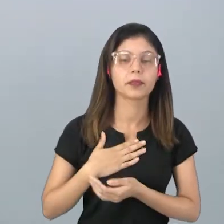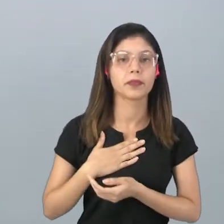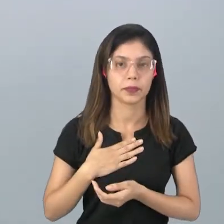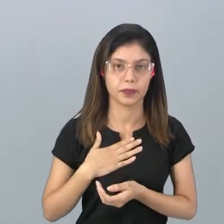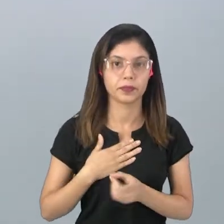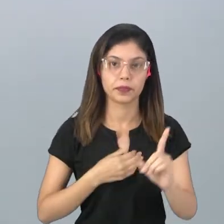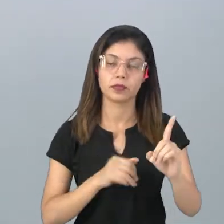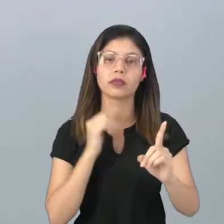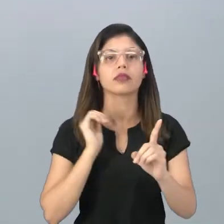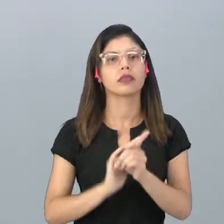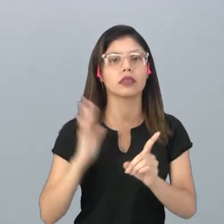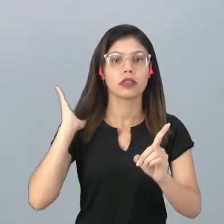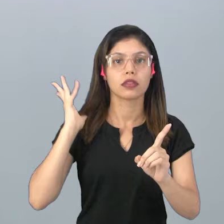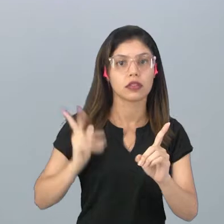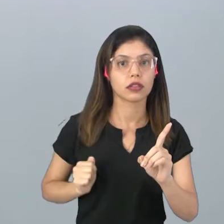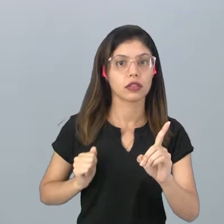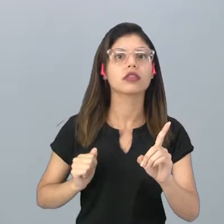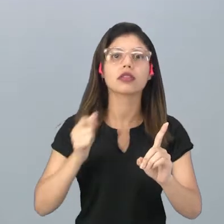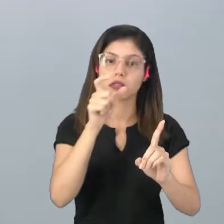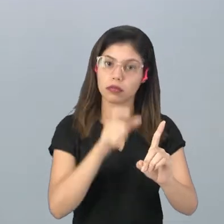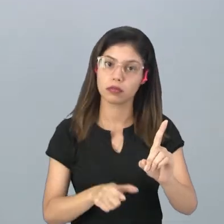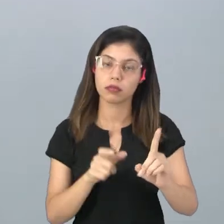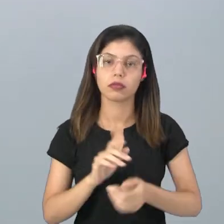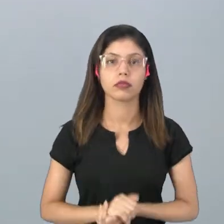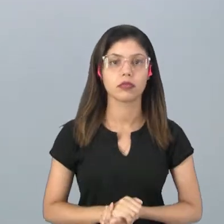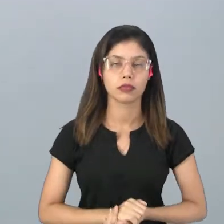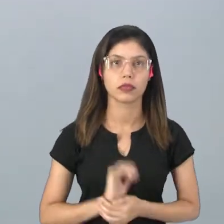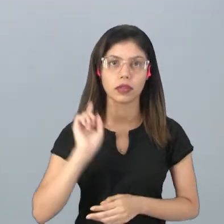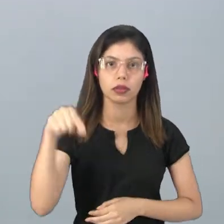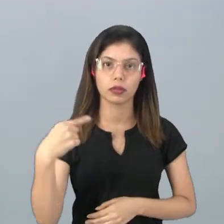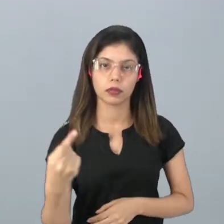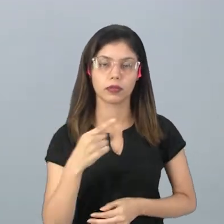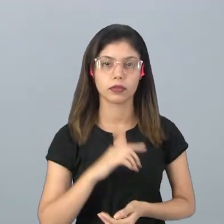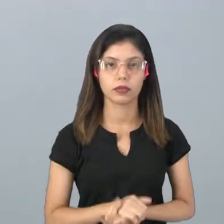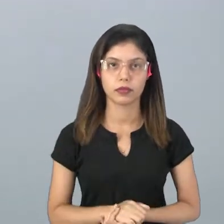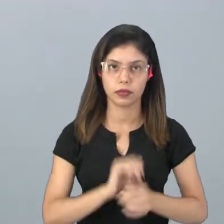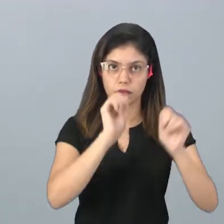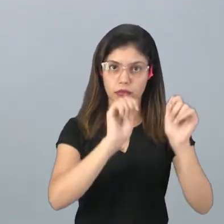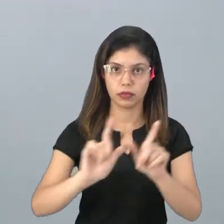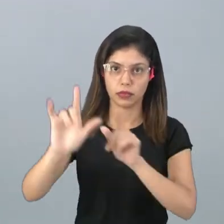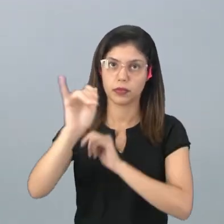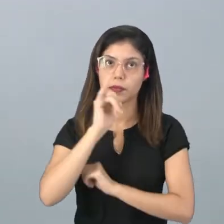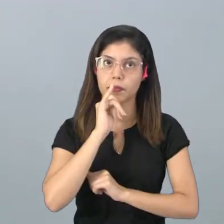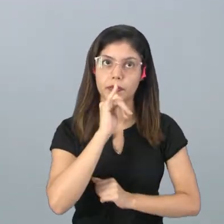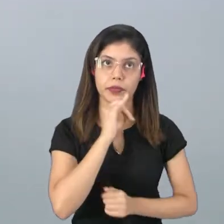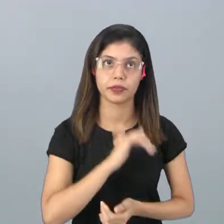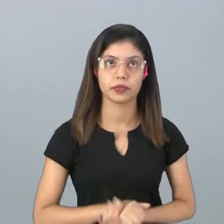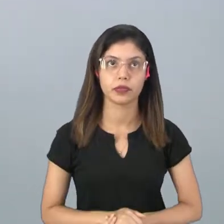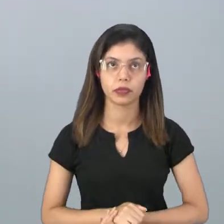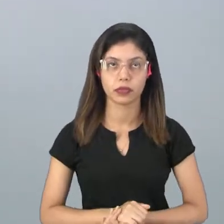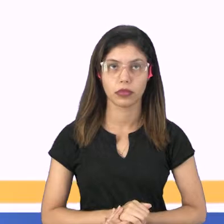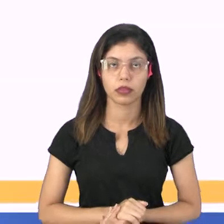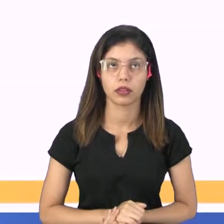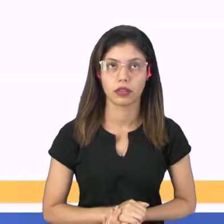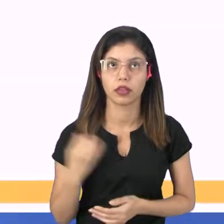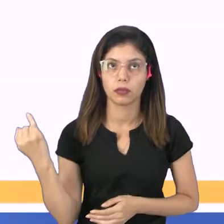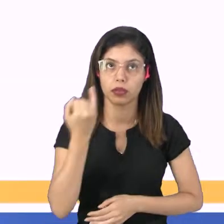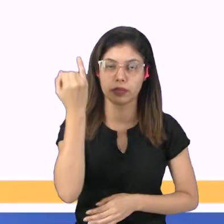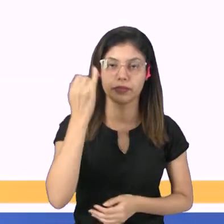organizo a biografia, no caso, o texto que eu vou estar trabalhando. Vamos lá para o próximo exemplo aí na